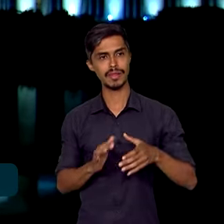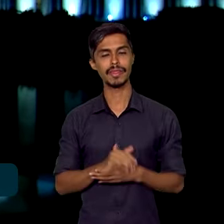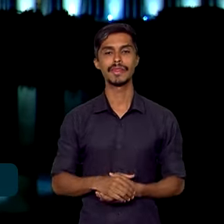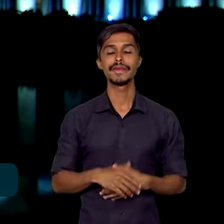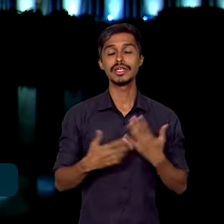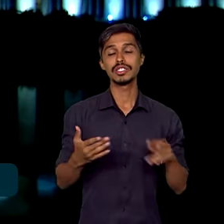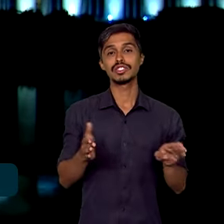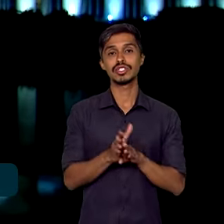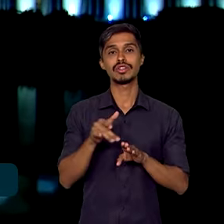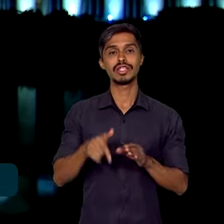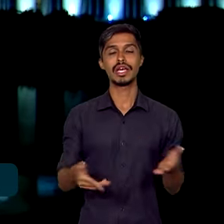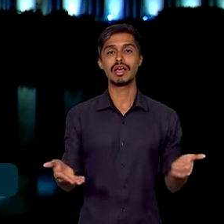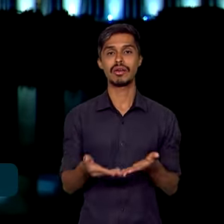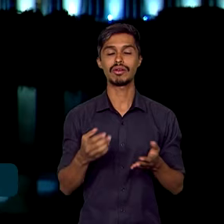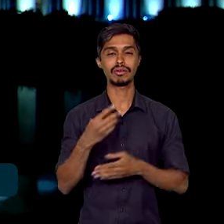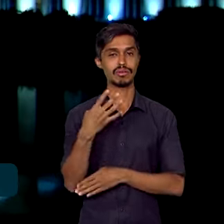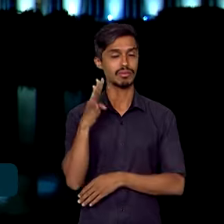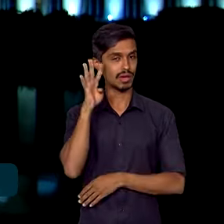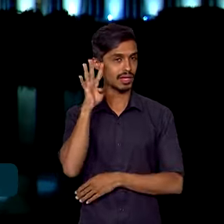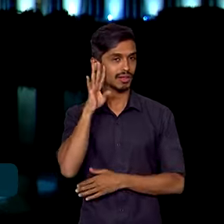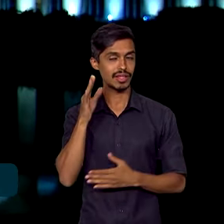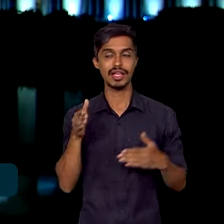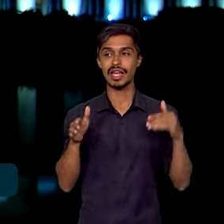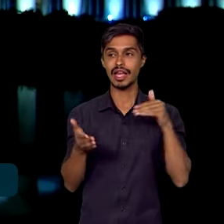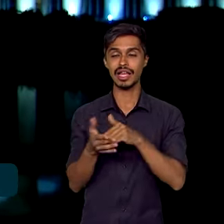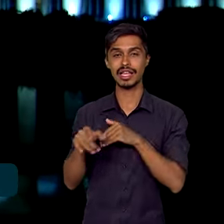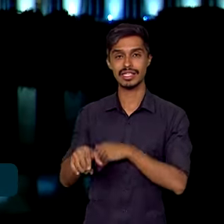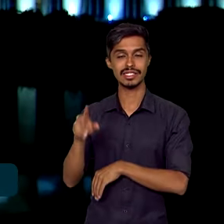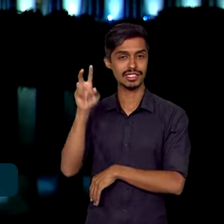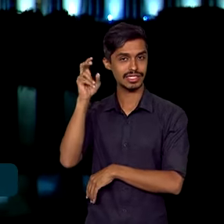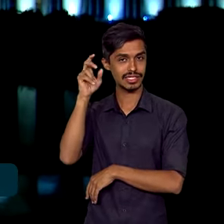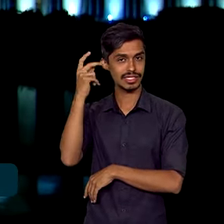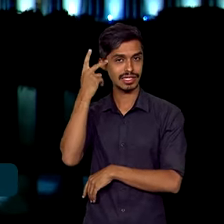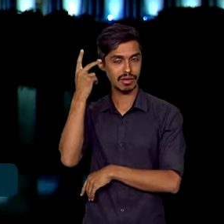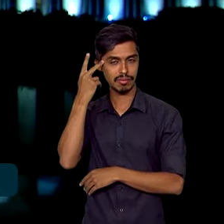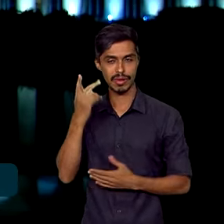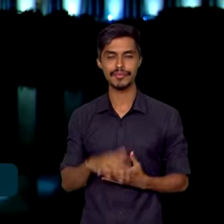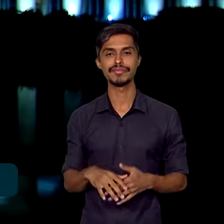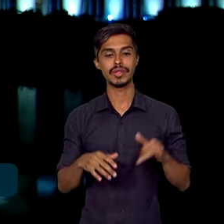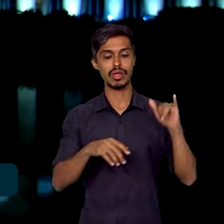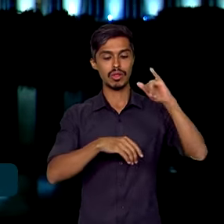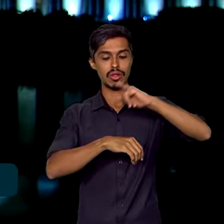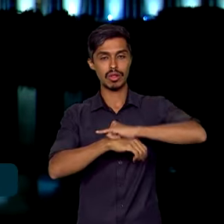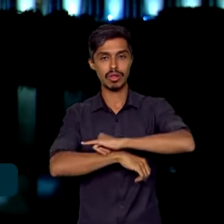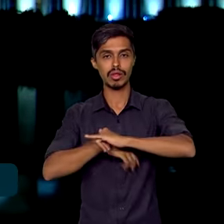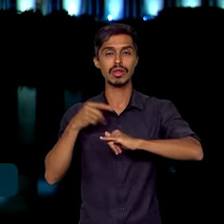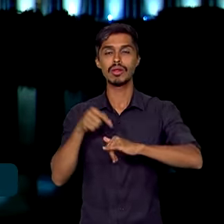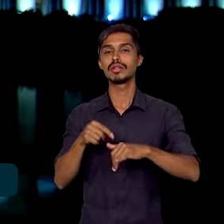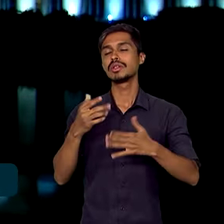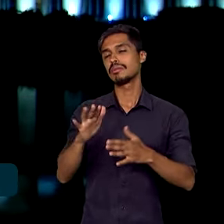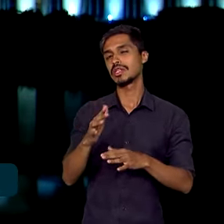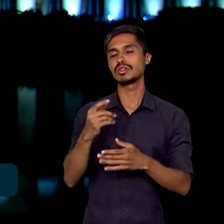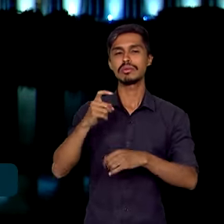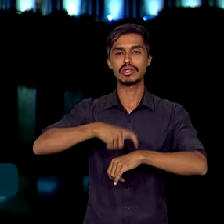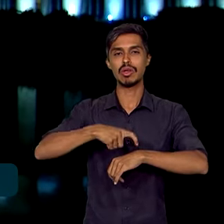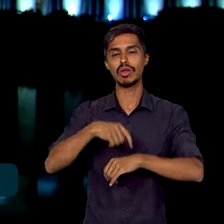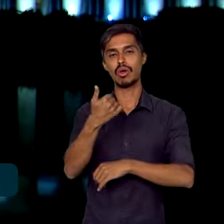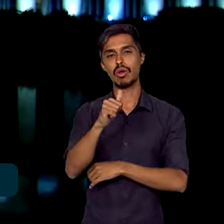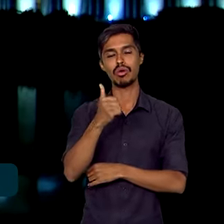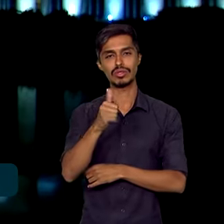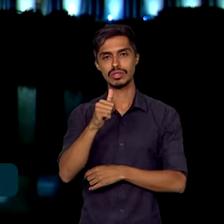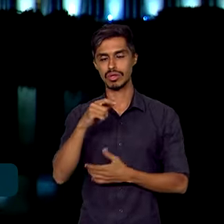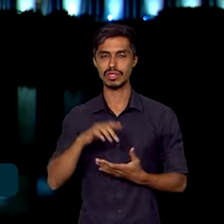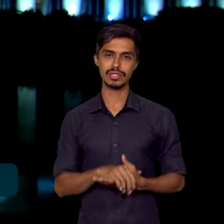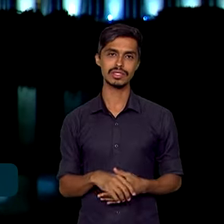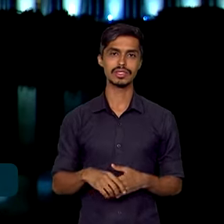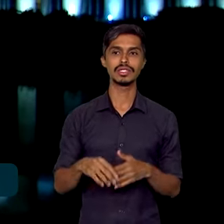chegaram nesta quarta-feira a São Paulo. A aeronave da Força Aérea Brasileira pousou por volta das 11 horas na base